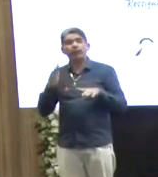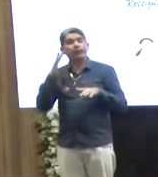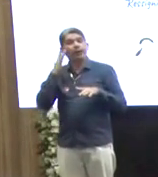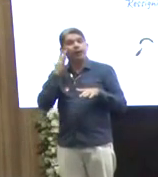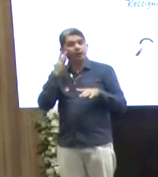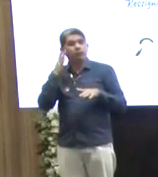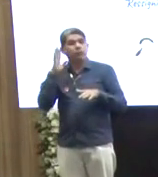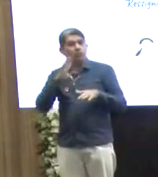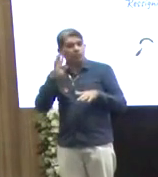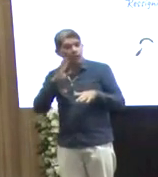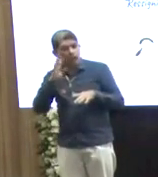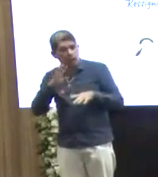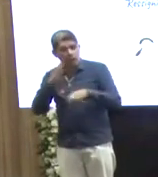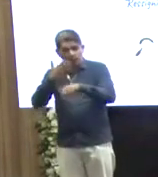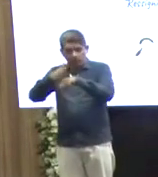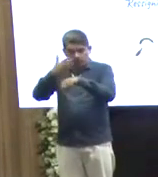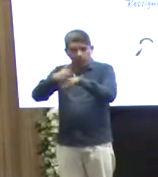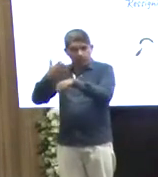Em relação a